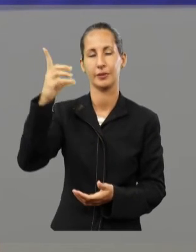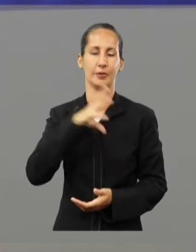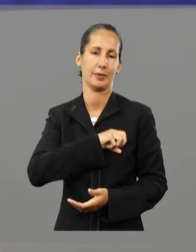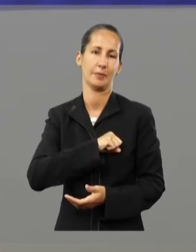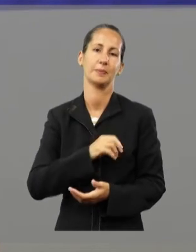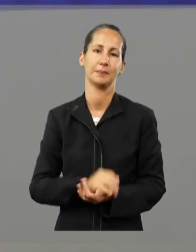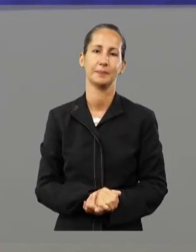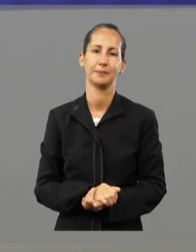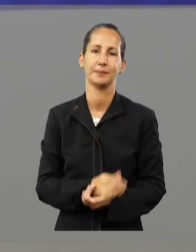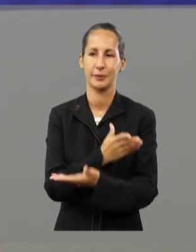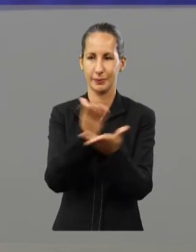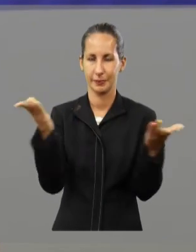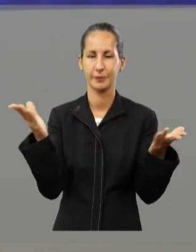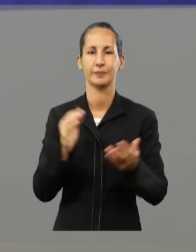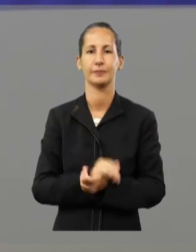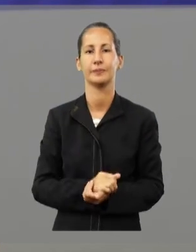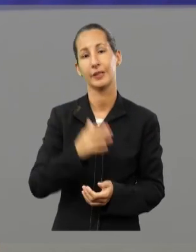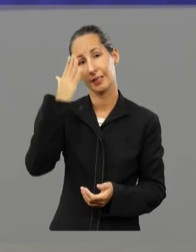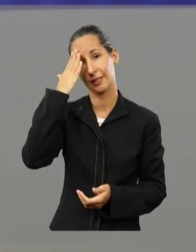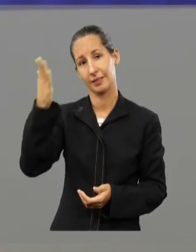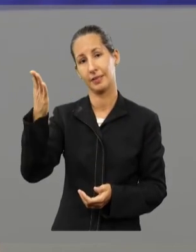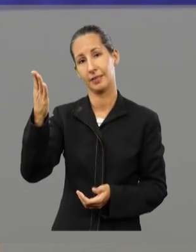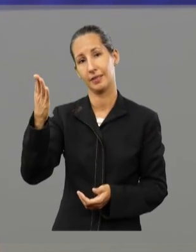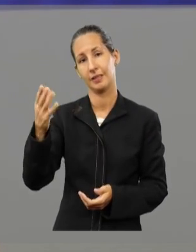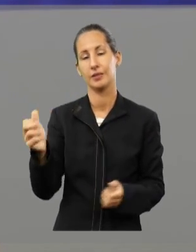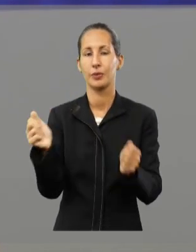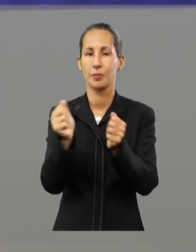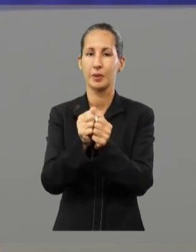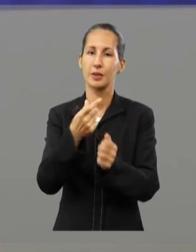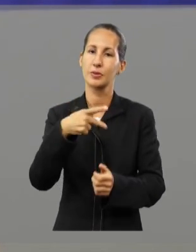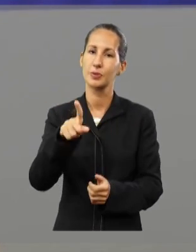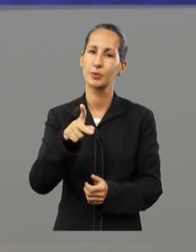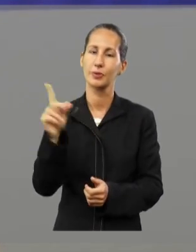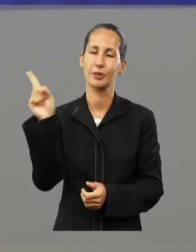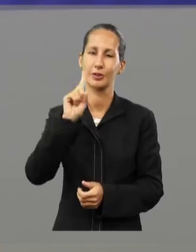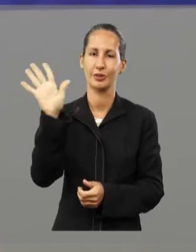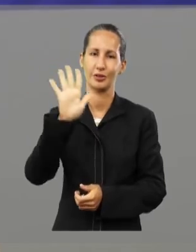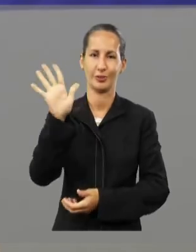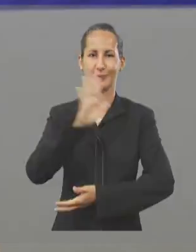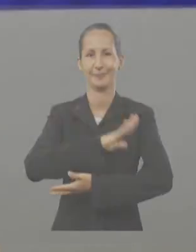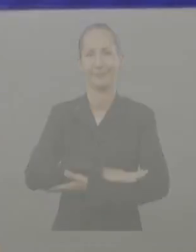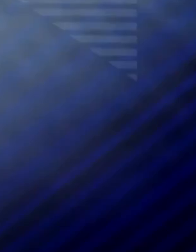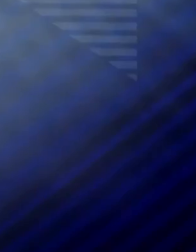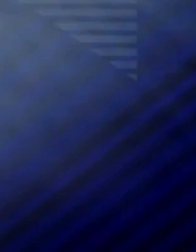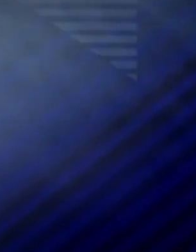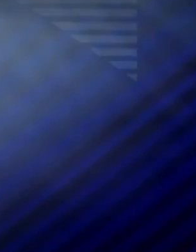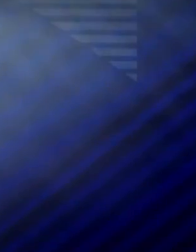a todos nós. Agradeço também a sua companhia e até a próxima edição.